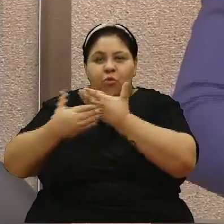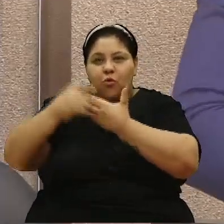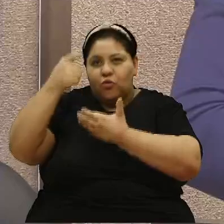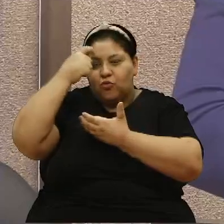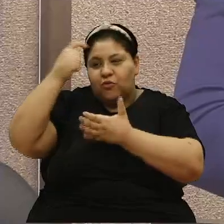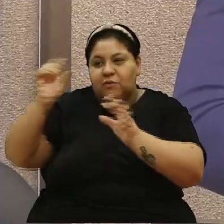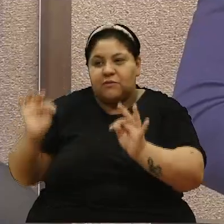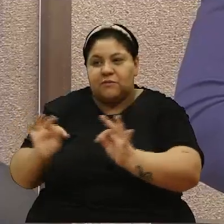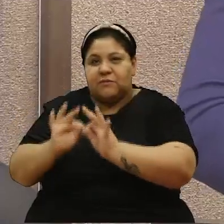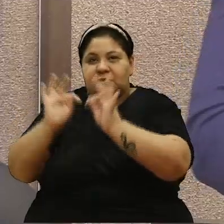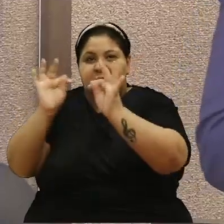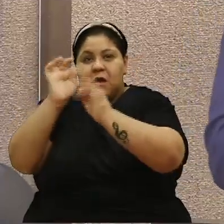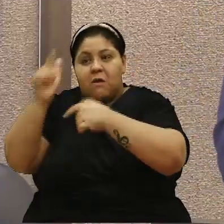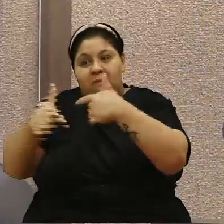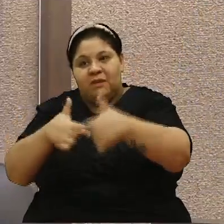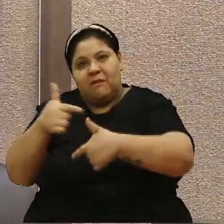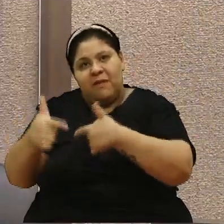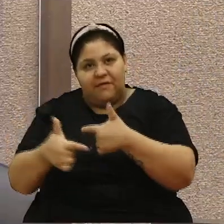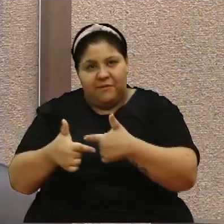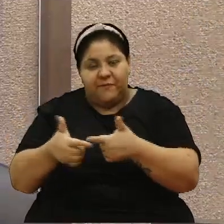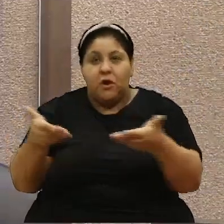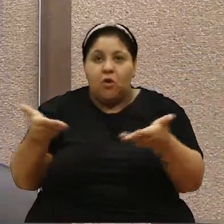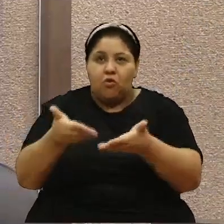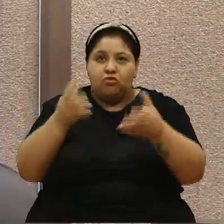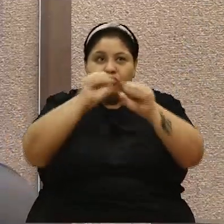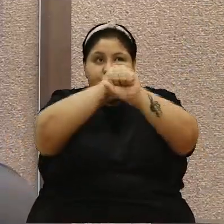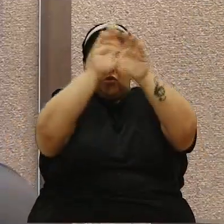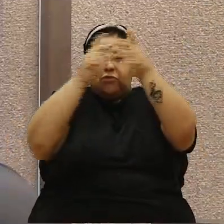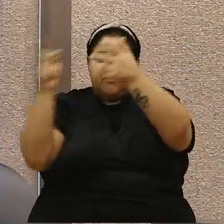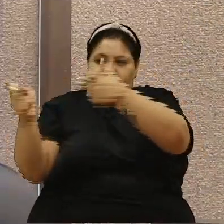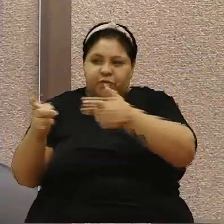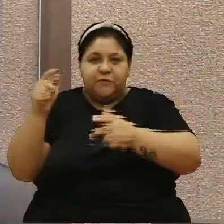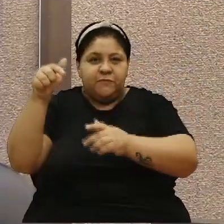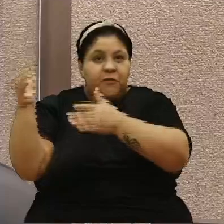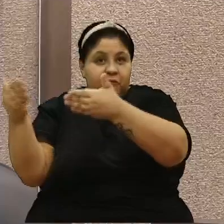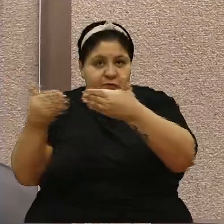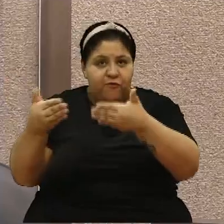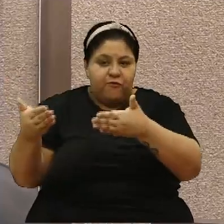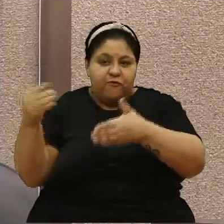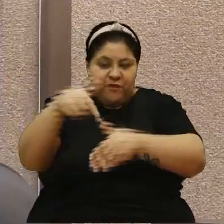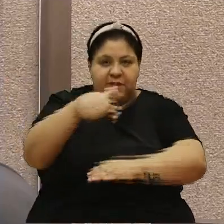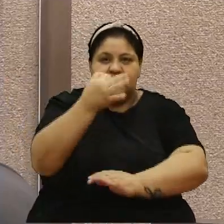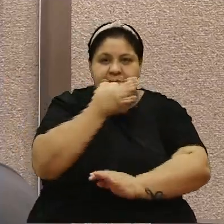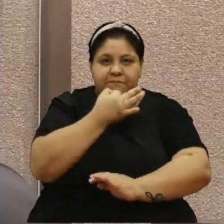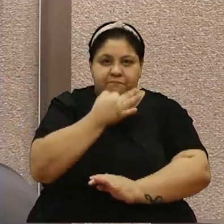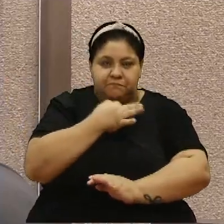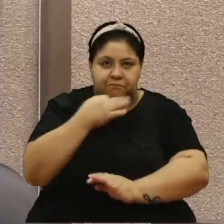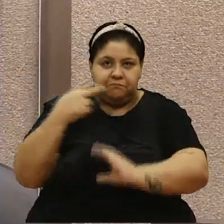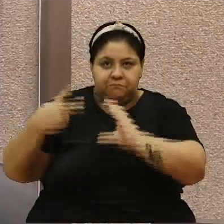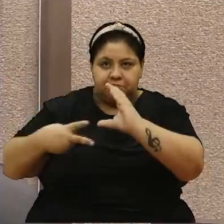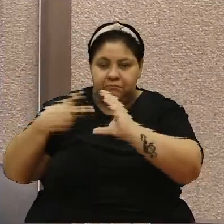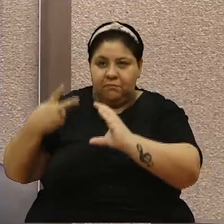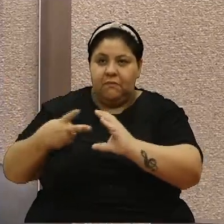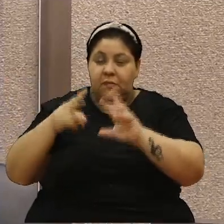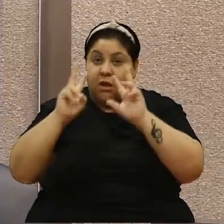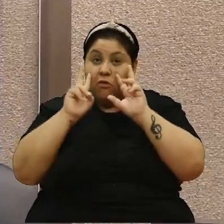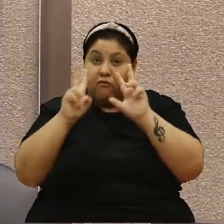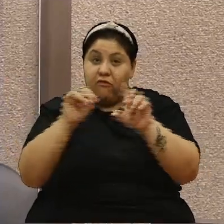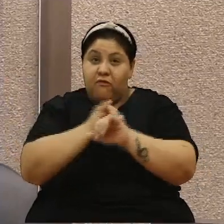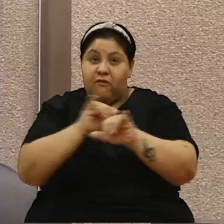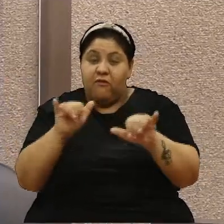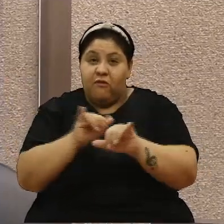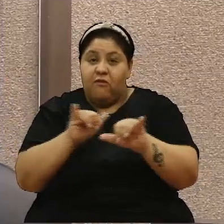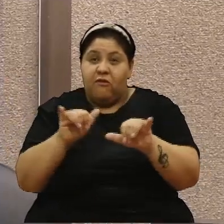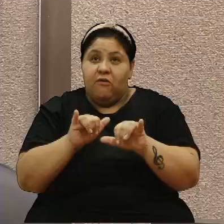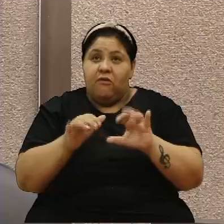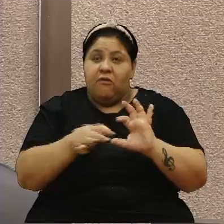a execução daquele trabalho. Hoje pela manhã, estava vindo para a Câmara de Vereadores e vi uma notícia muito relevante aqui no